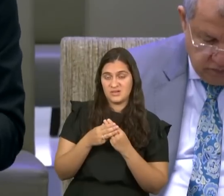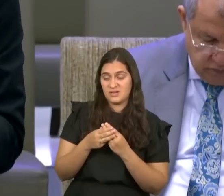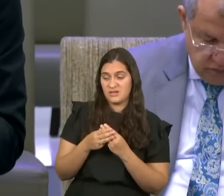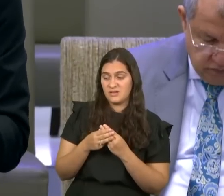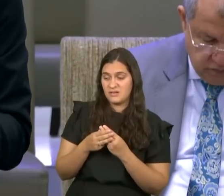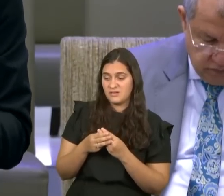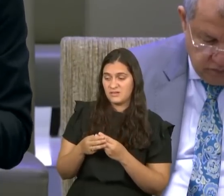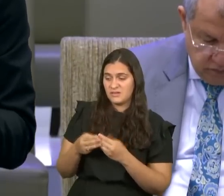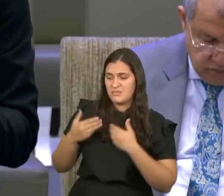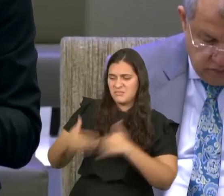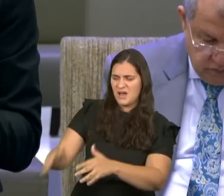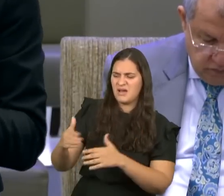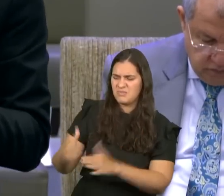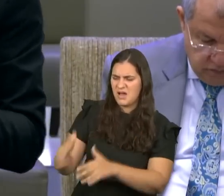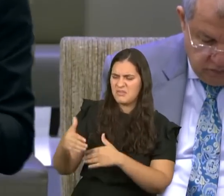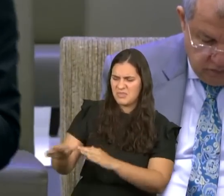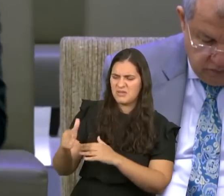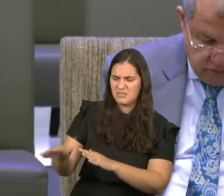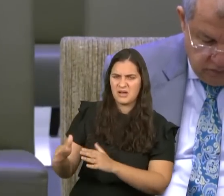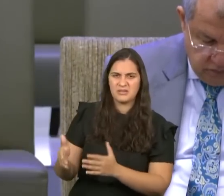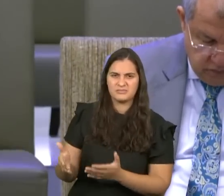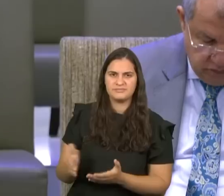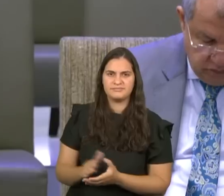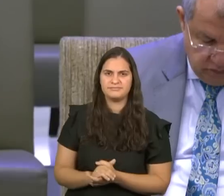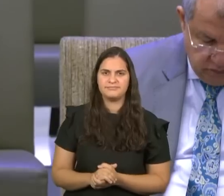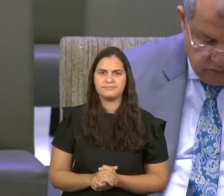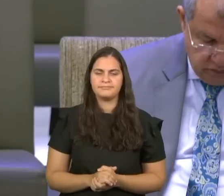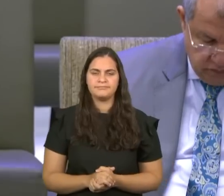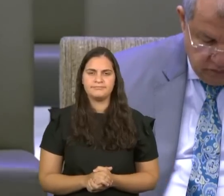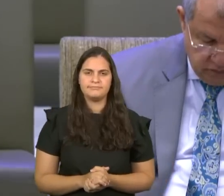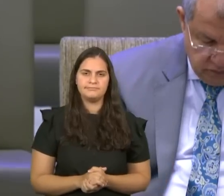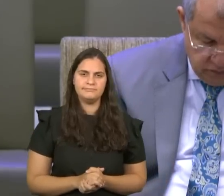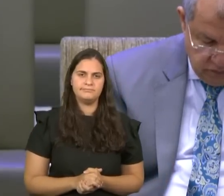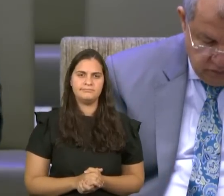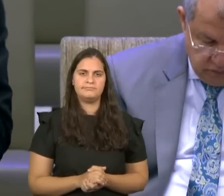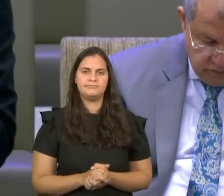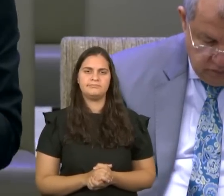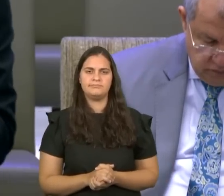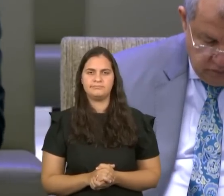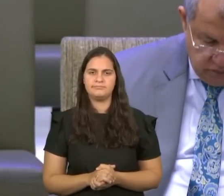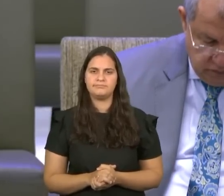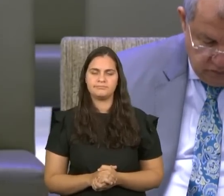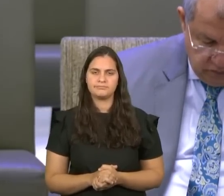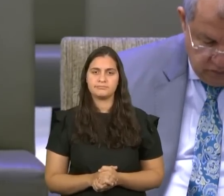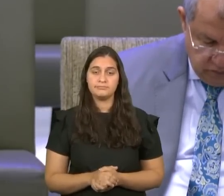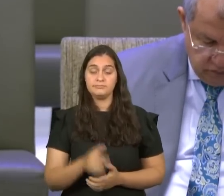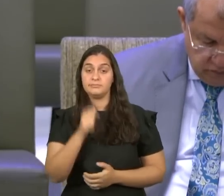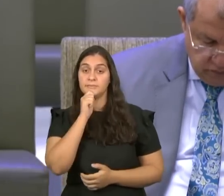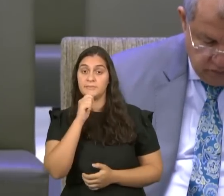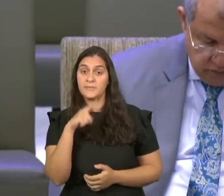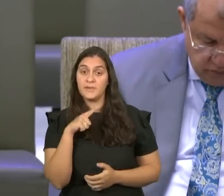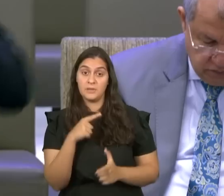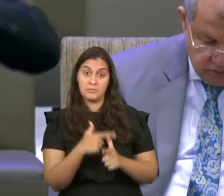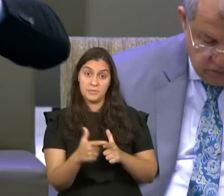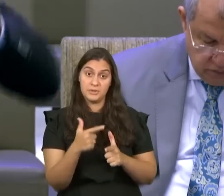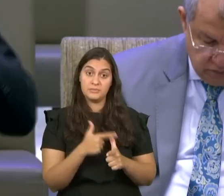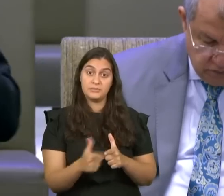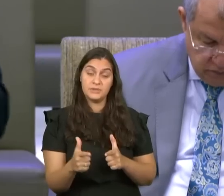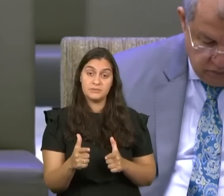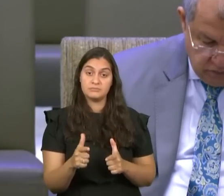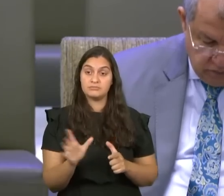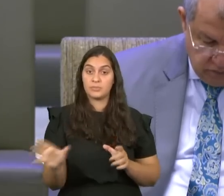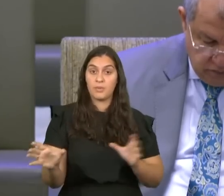ela saísse daquele contexto e ainda tem aquele problema entre